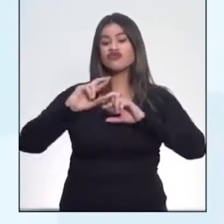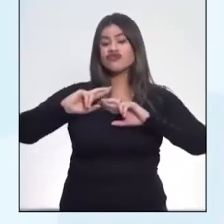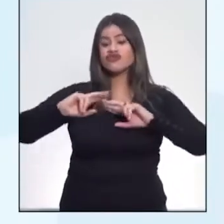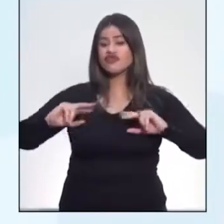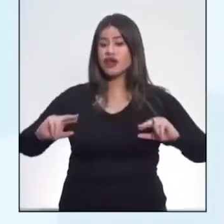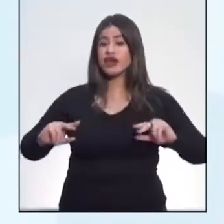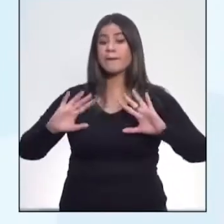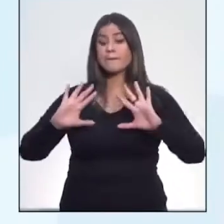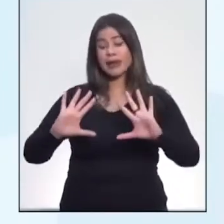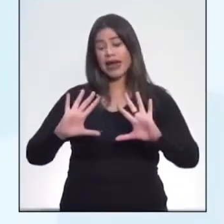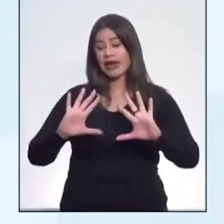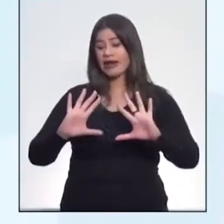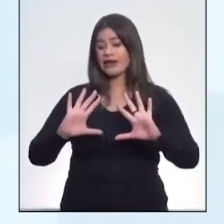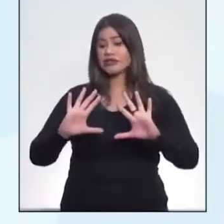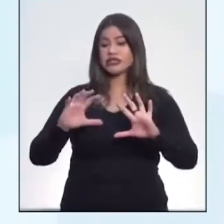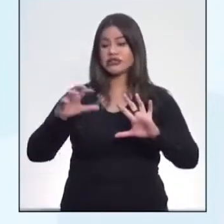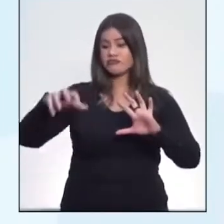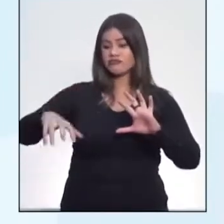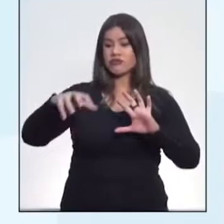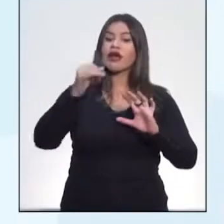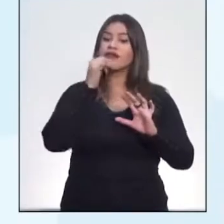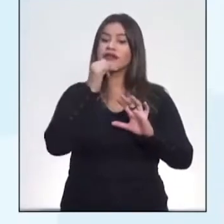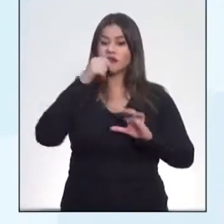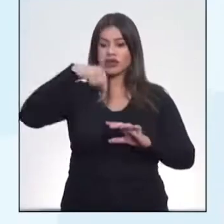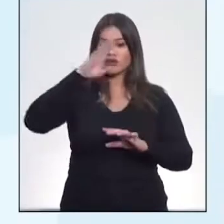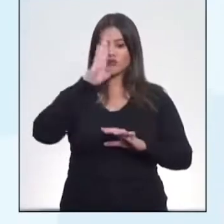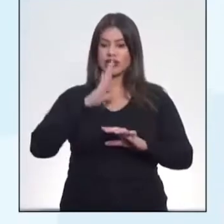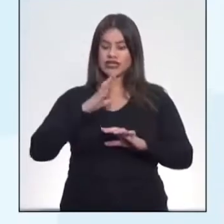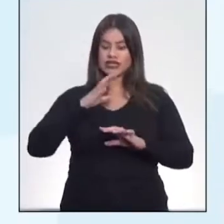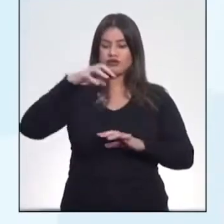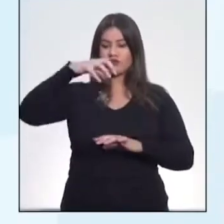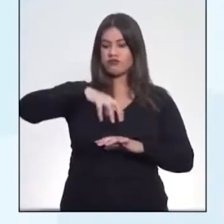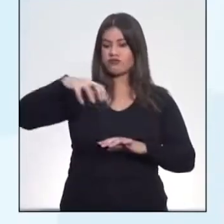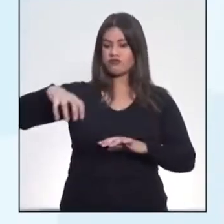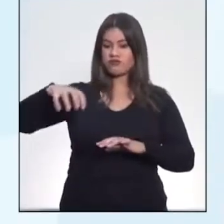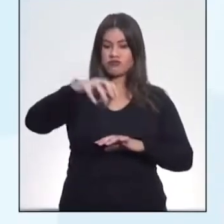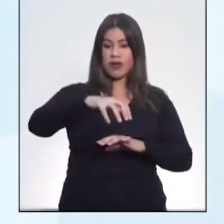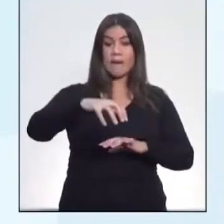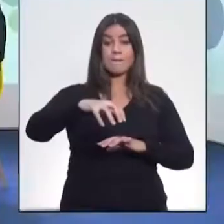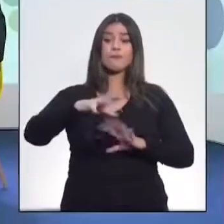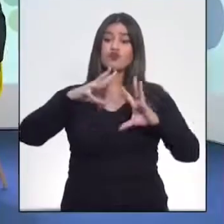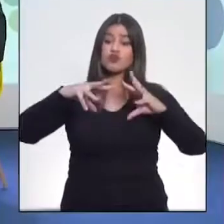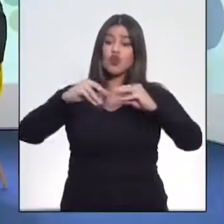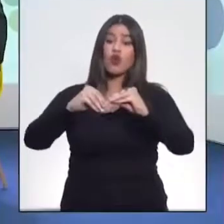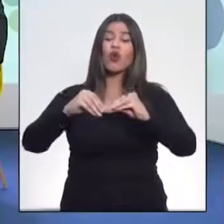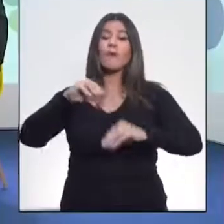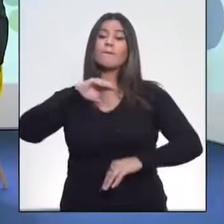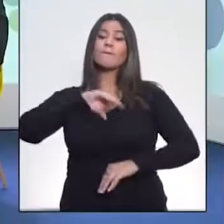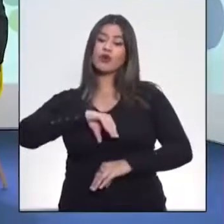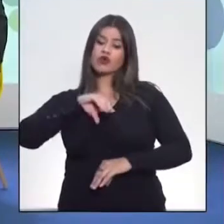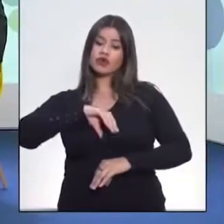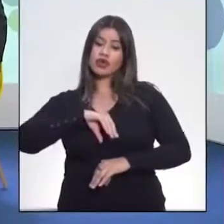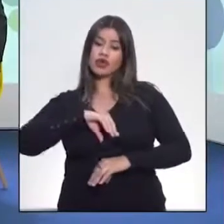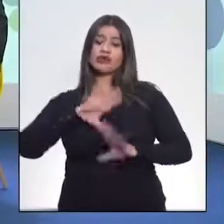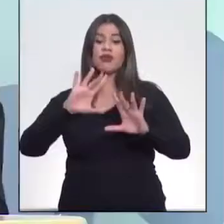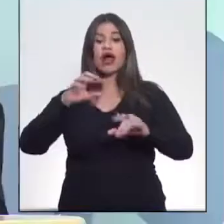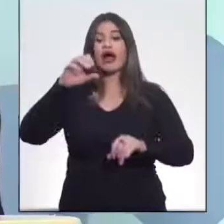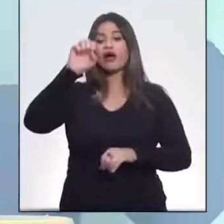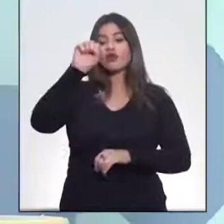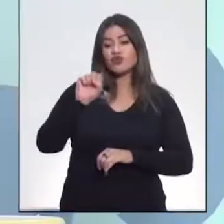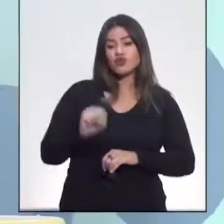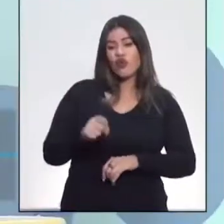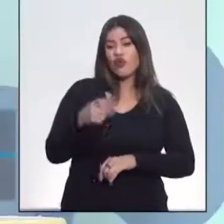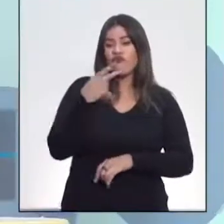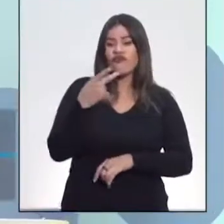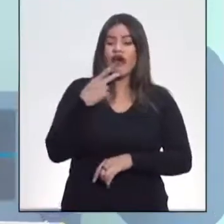mas cada estado tem a sua pa Boa tarde na língua certo certo Rio Grande do Sul tem uma maneira